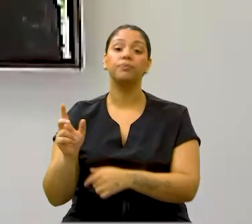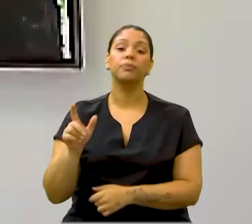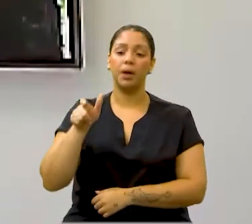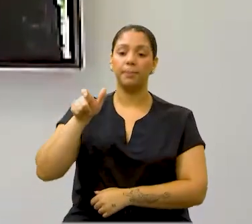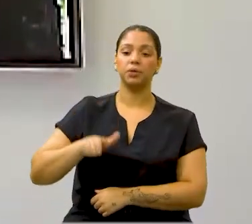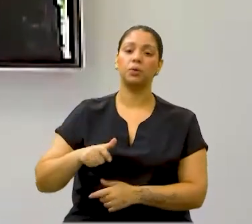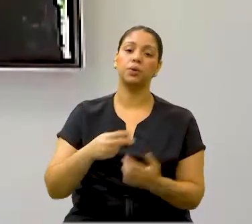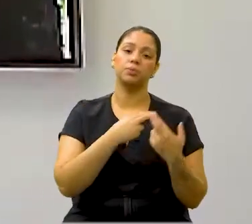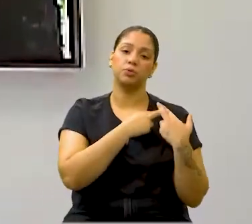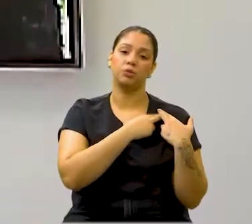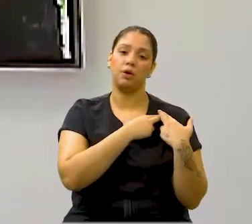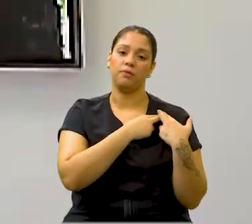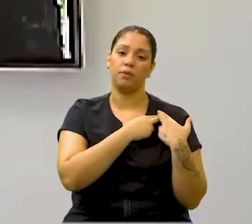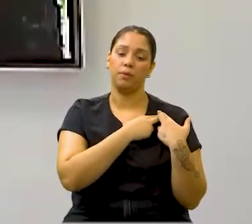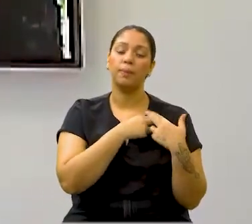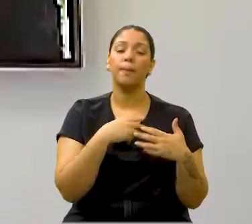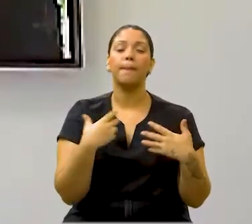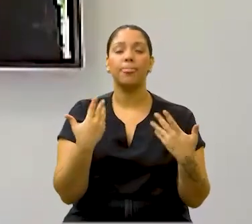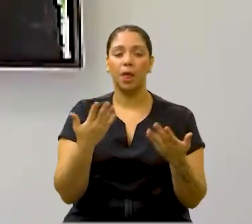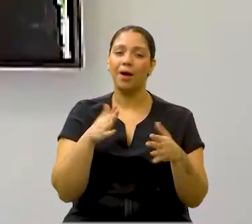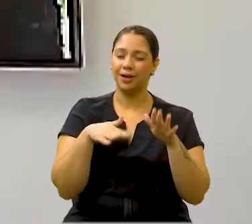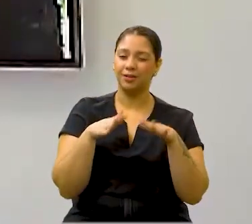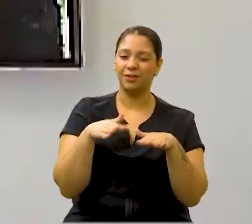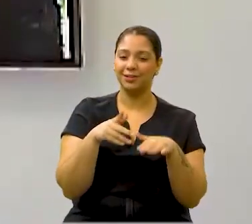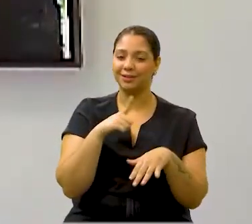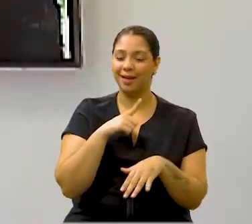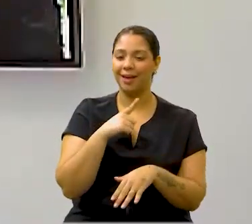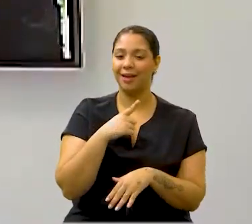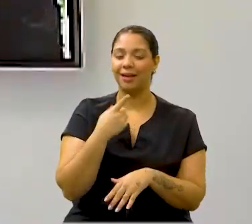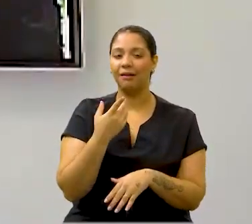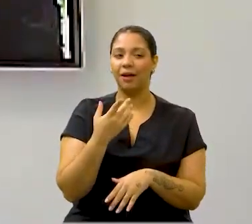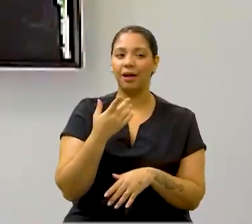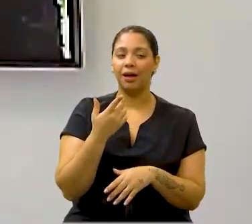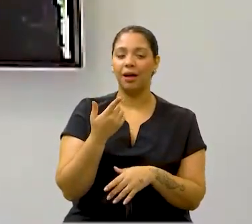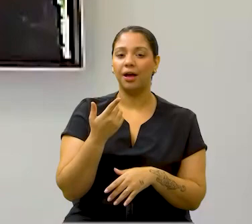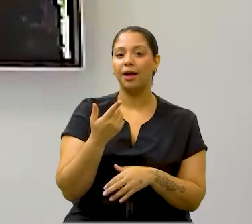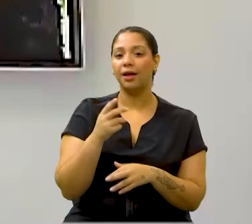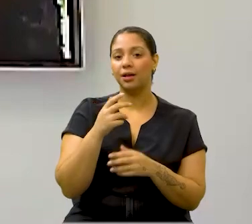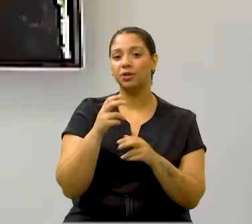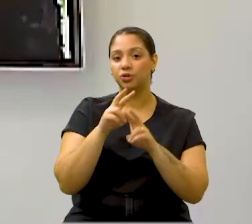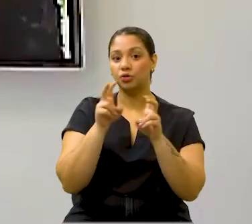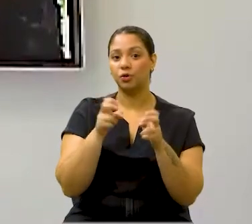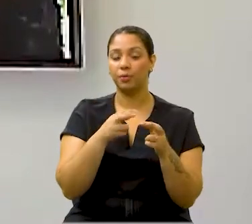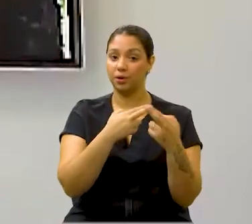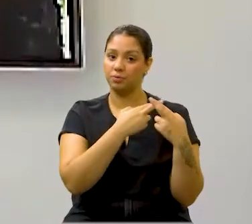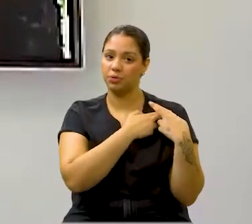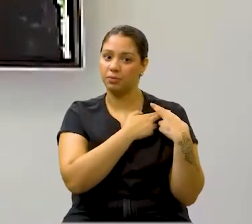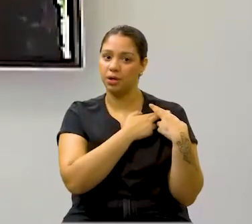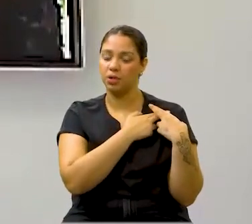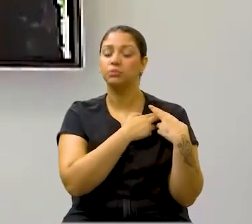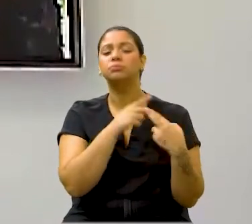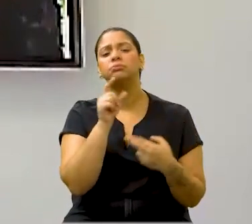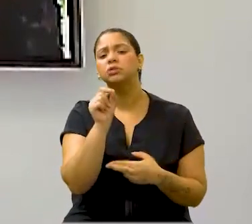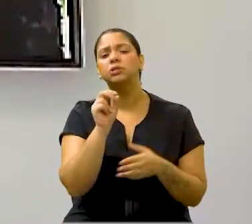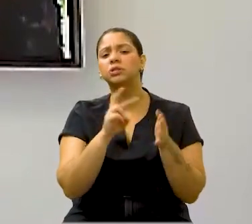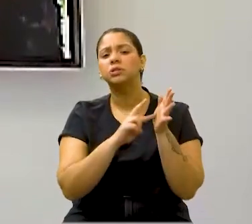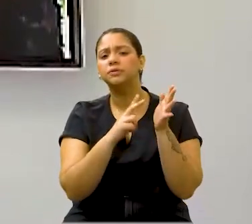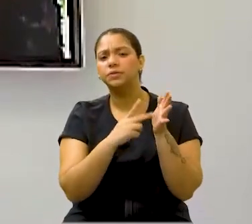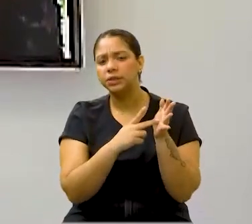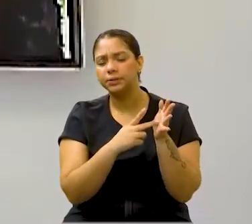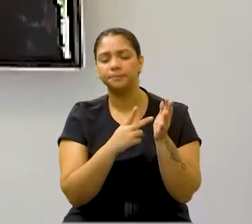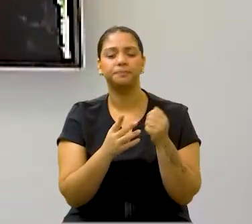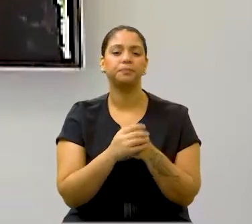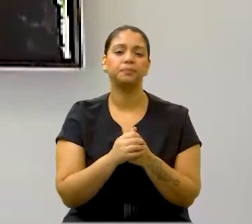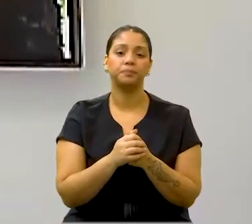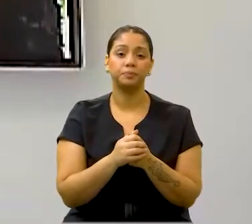a pessoa ela é responsável. Então, muitas vezes, até também existe a questão da responsabilidade que a gente chama propter rem. O que isso